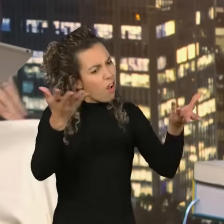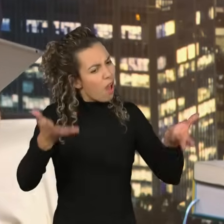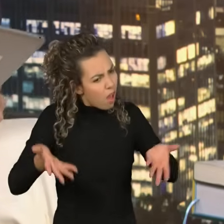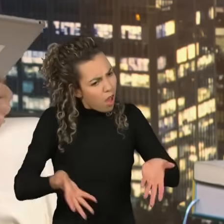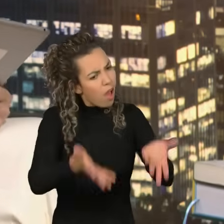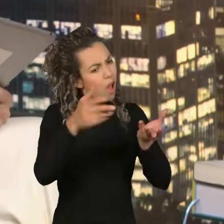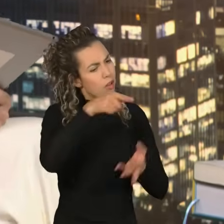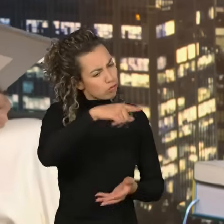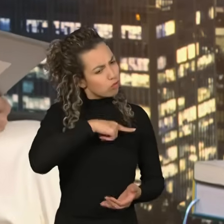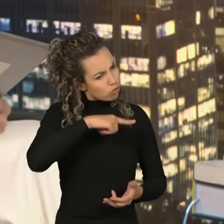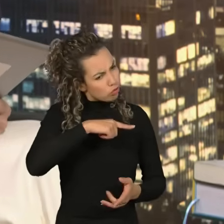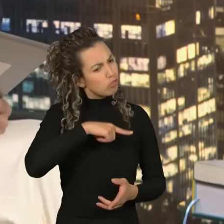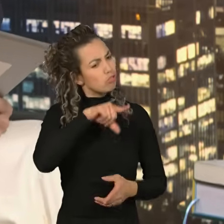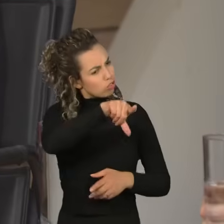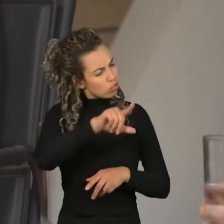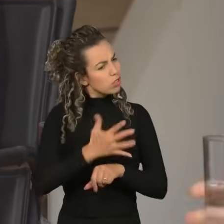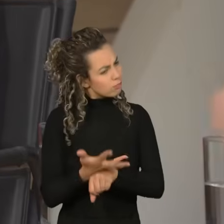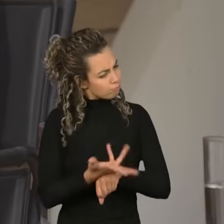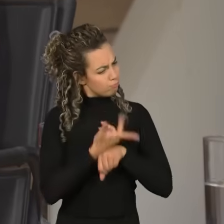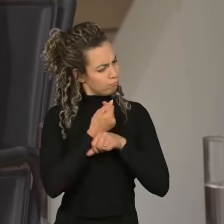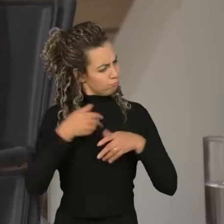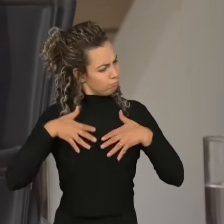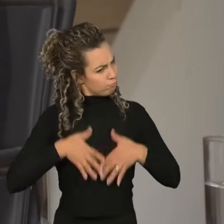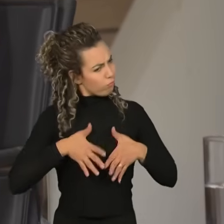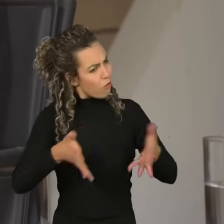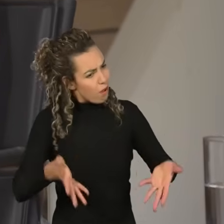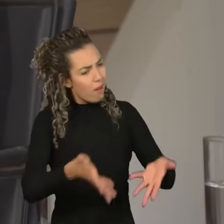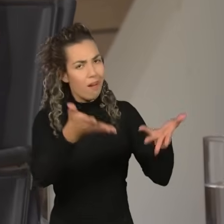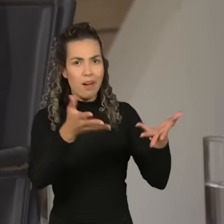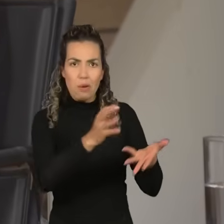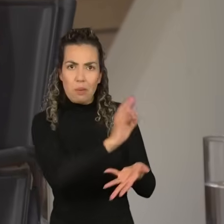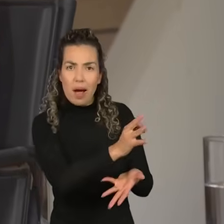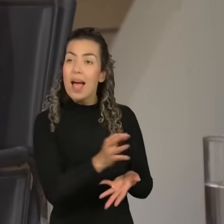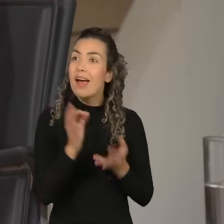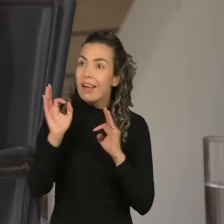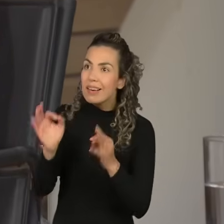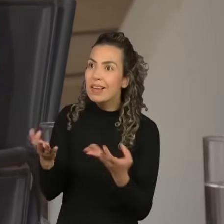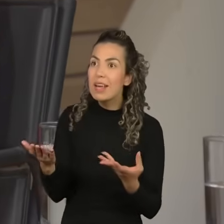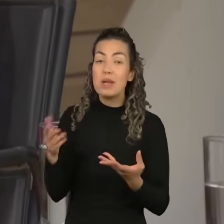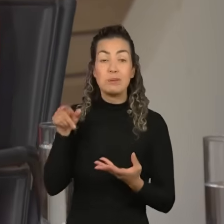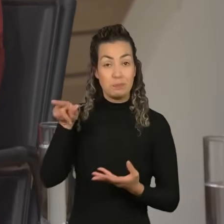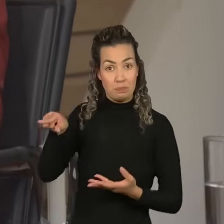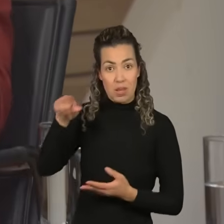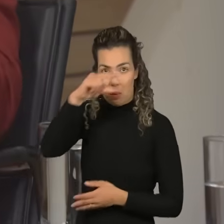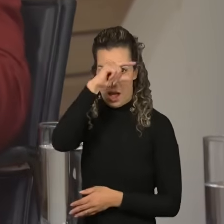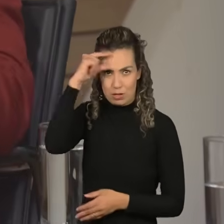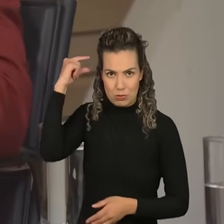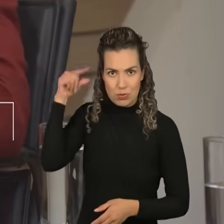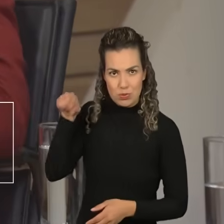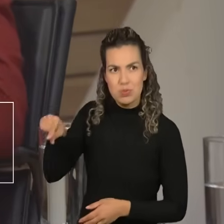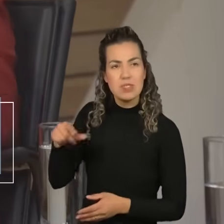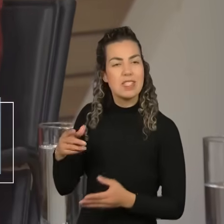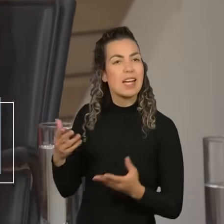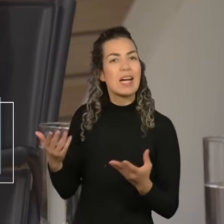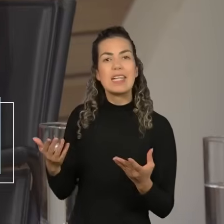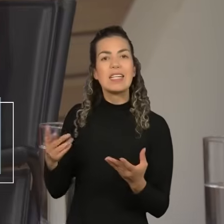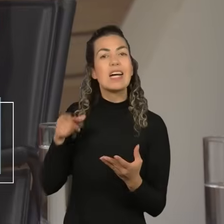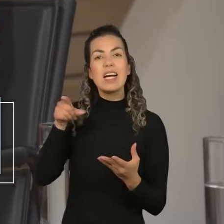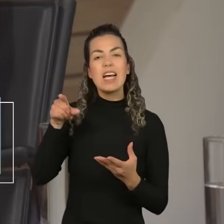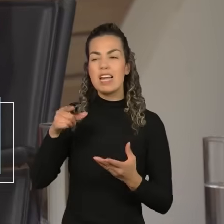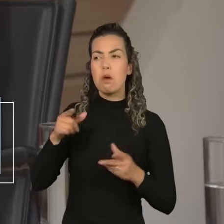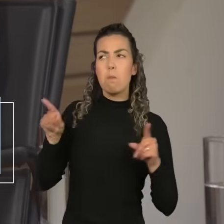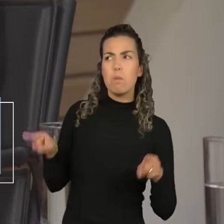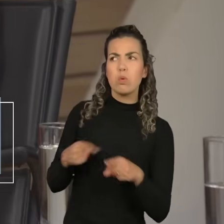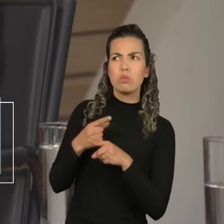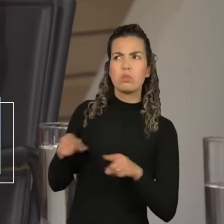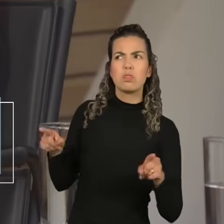esse talento que ele tinha, né? Exato. O Cazuza, ele tinha uma dificuldade de abrir esse lado musical para a família.